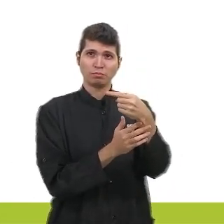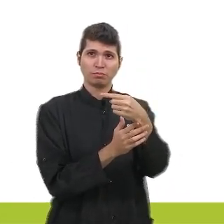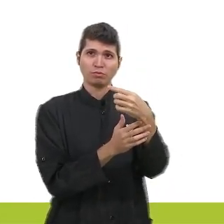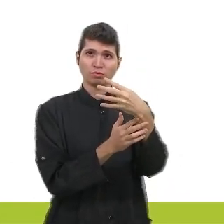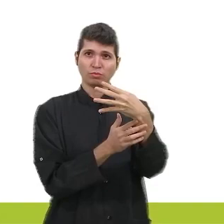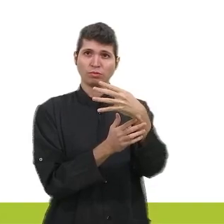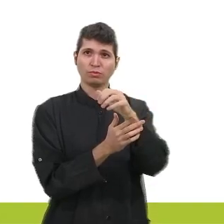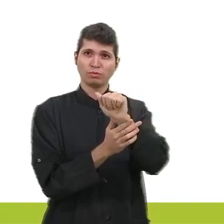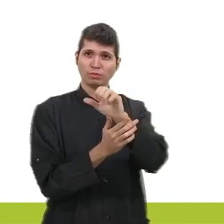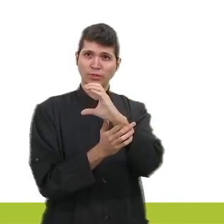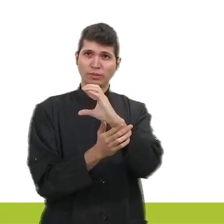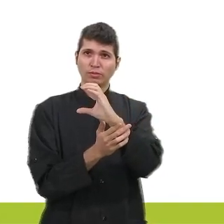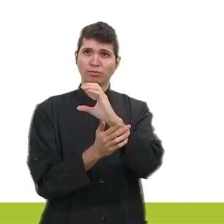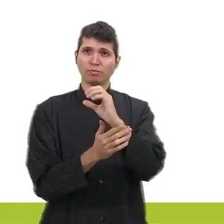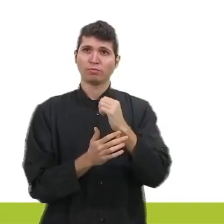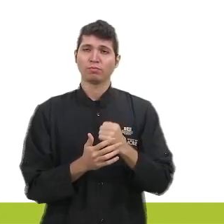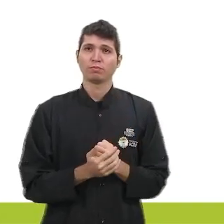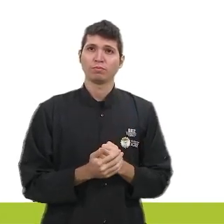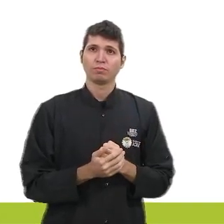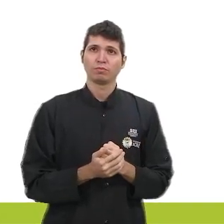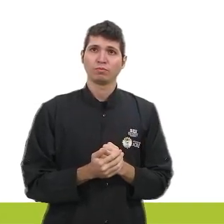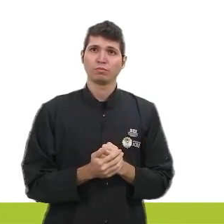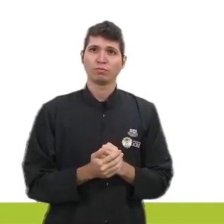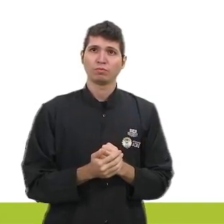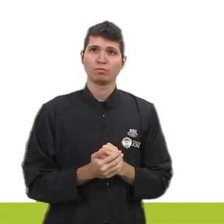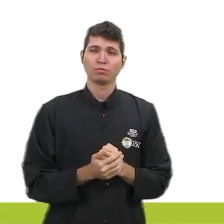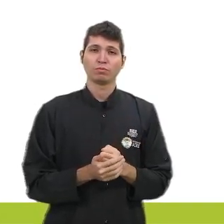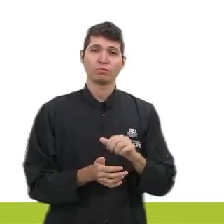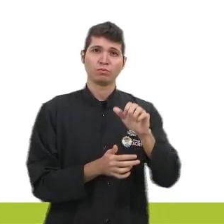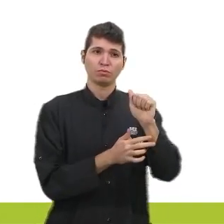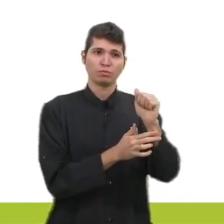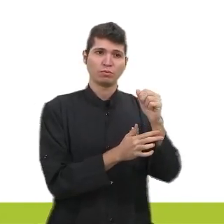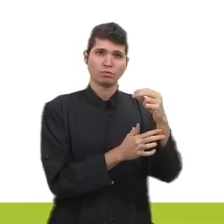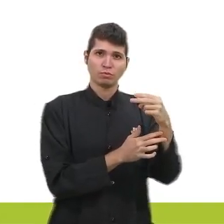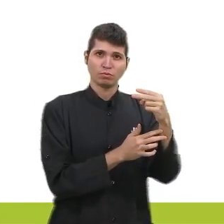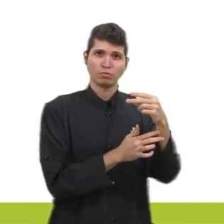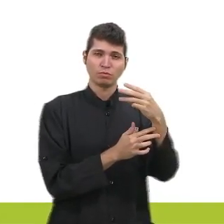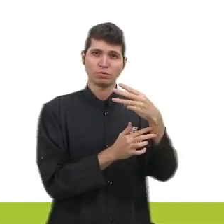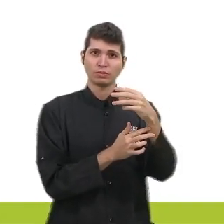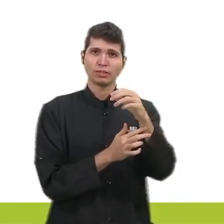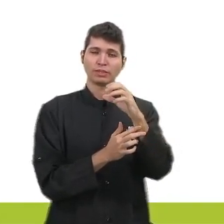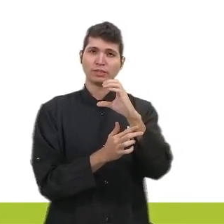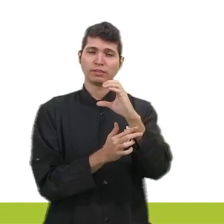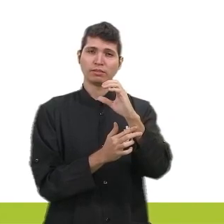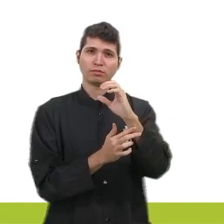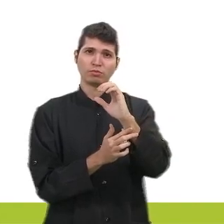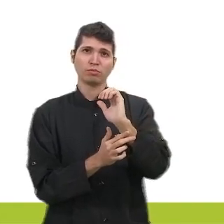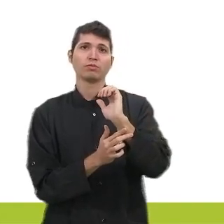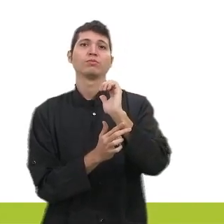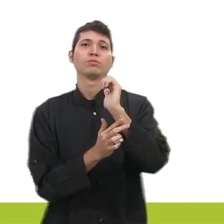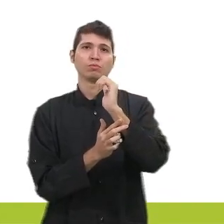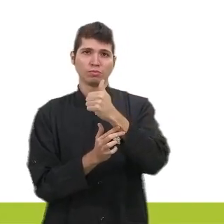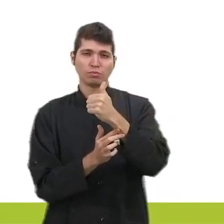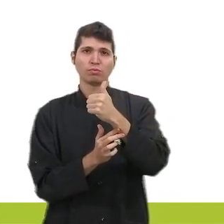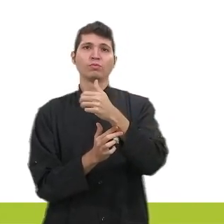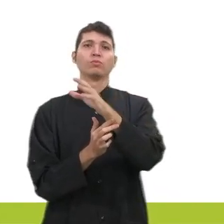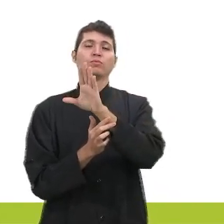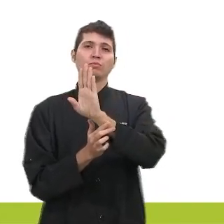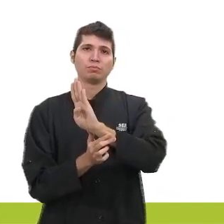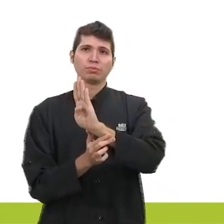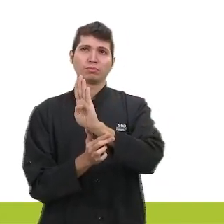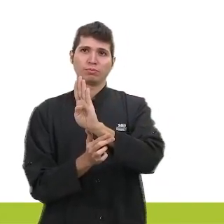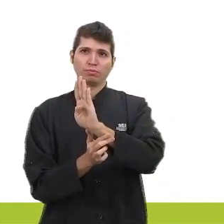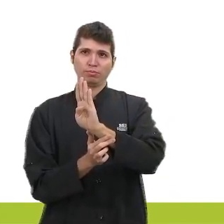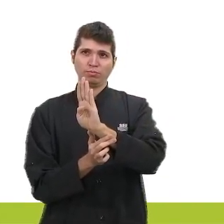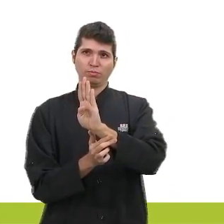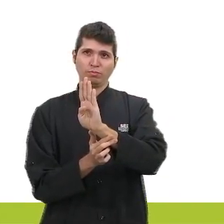valor de A, substituindo, valor de A vale 3, valor de C vale 1, valor de B, né, que é o segundo que aparece